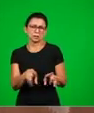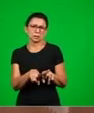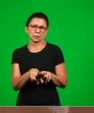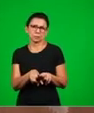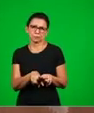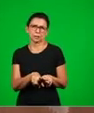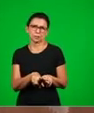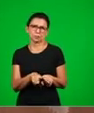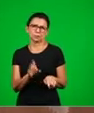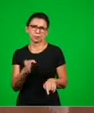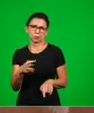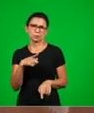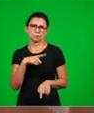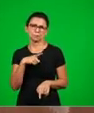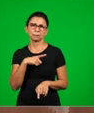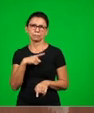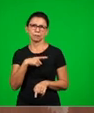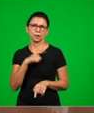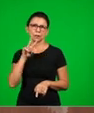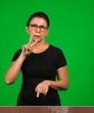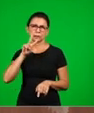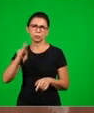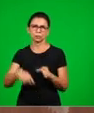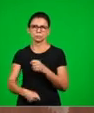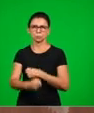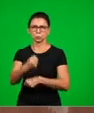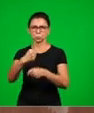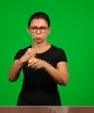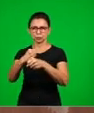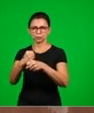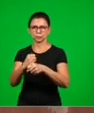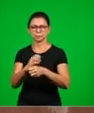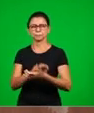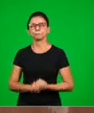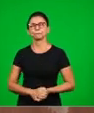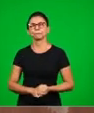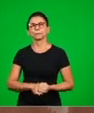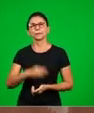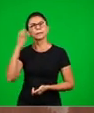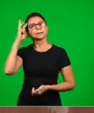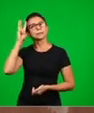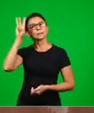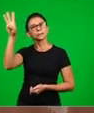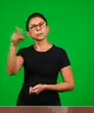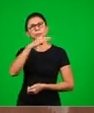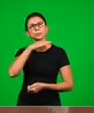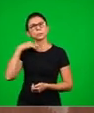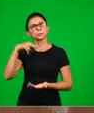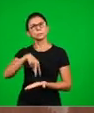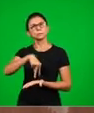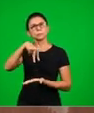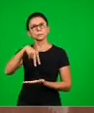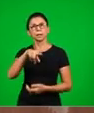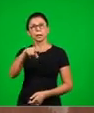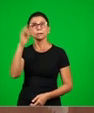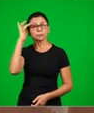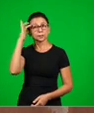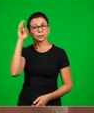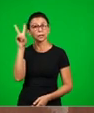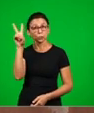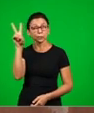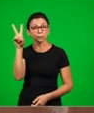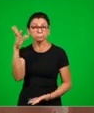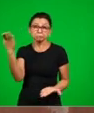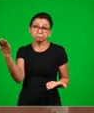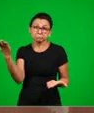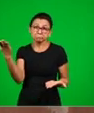existe desde há 2000 anos atrás. 3 dias, morte e ressurreição. Se você acha que 2 dias, então você não está no